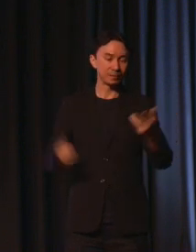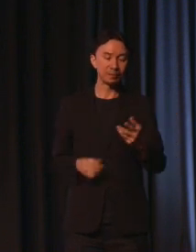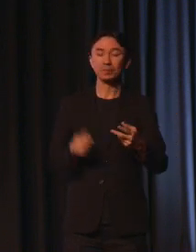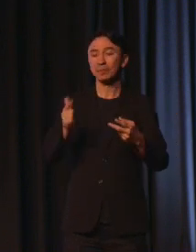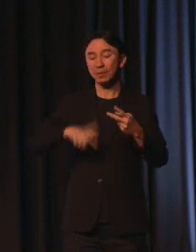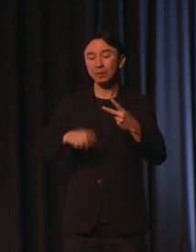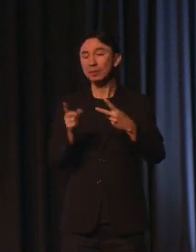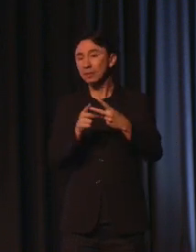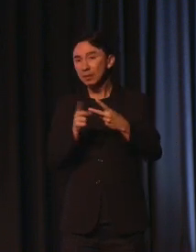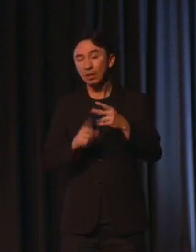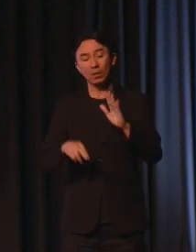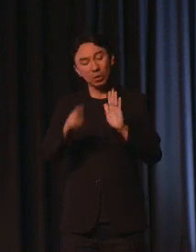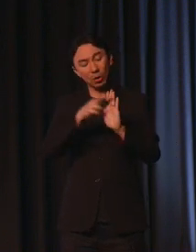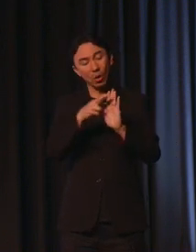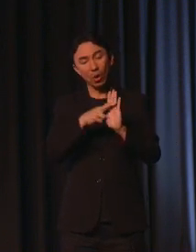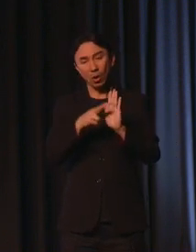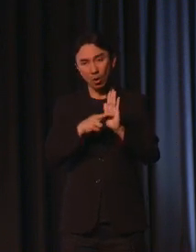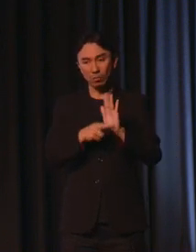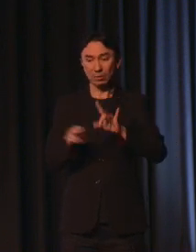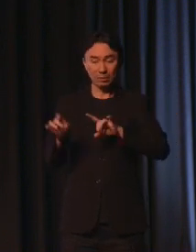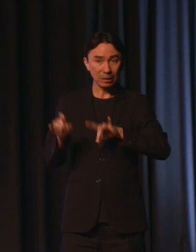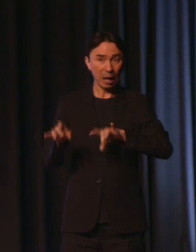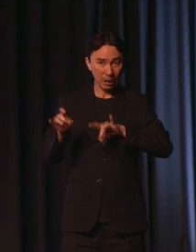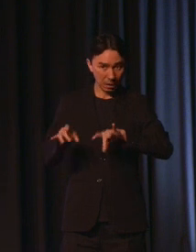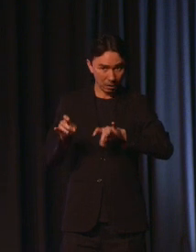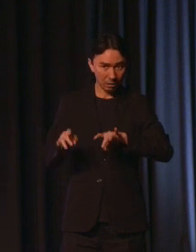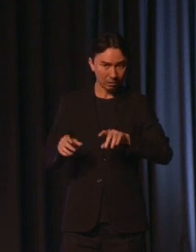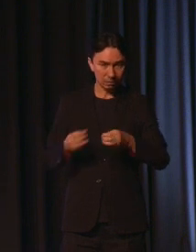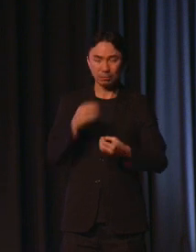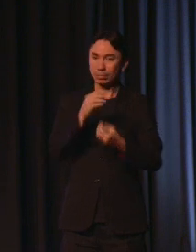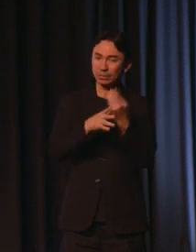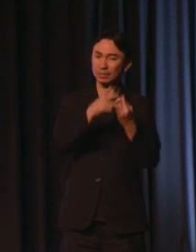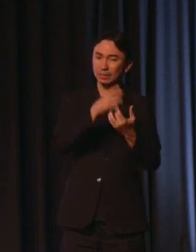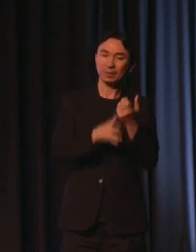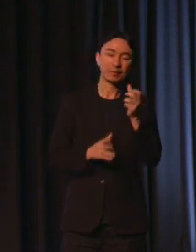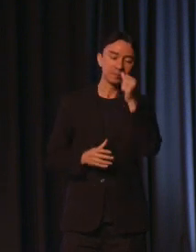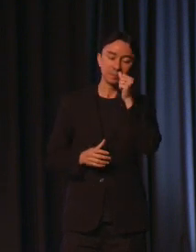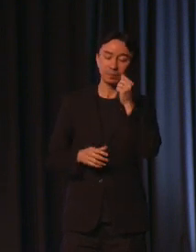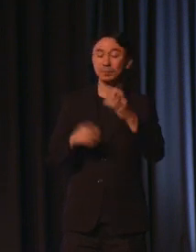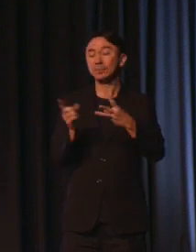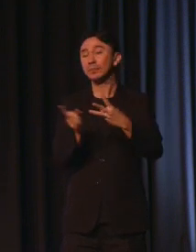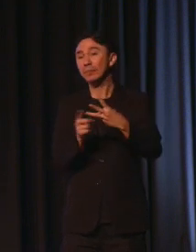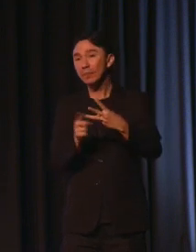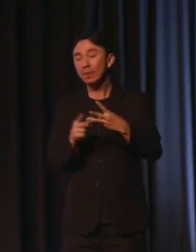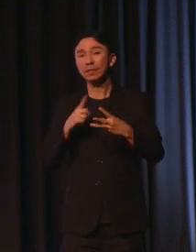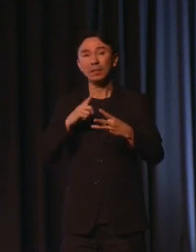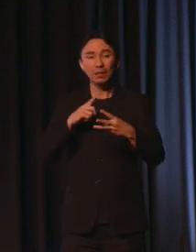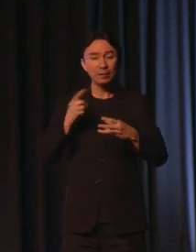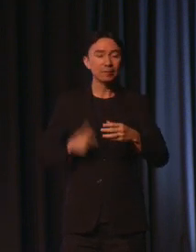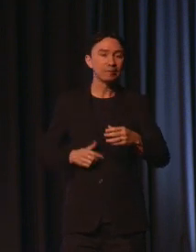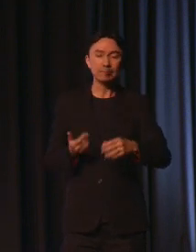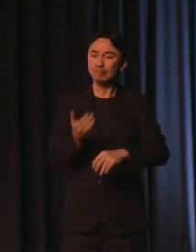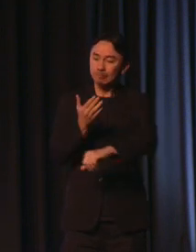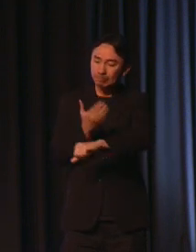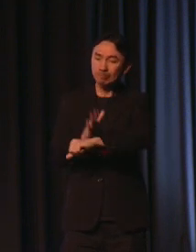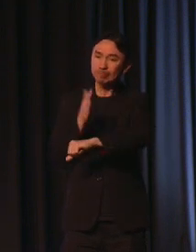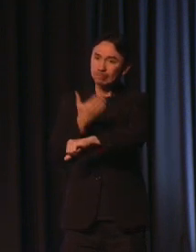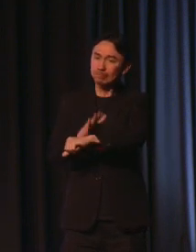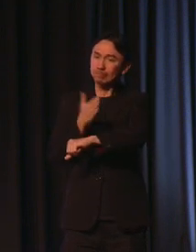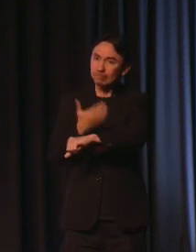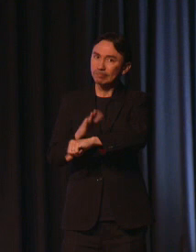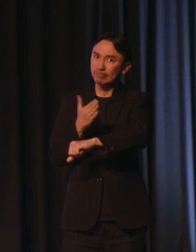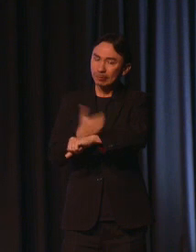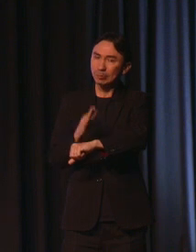técnicas em coagulopatias, o Dr. Eric comentou sobre isso, promover a capacitação para a melhoria da atenção, uma coisa que ficou um pouco